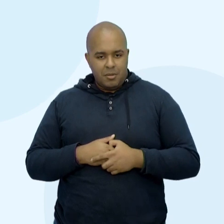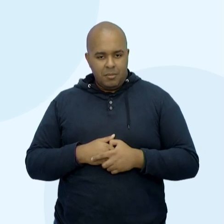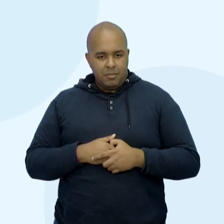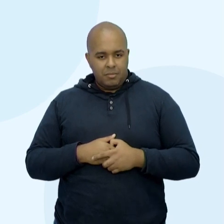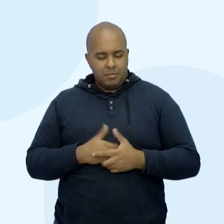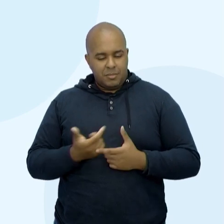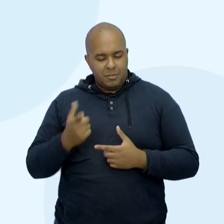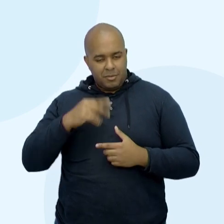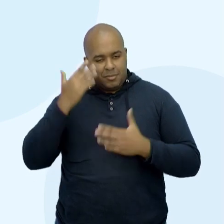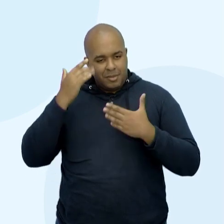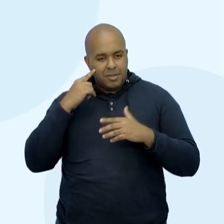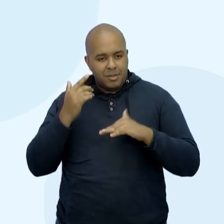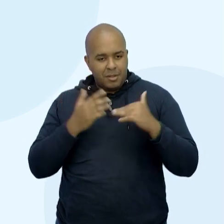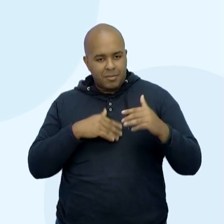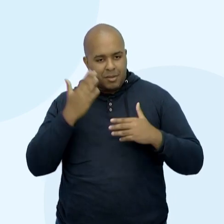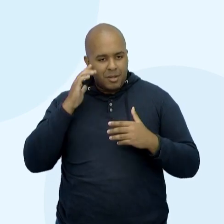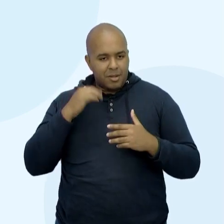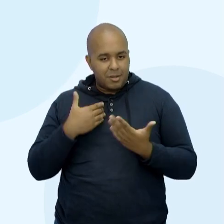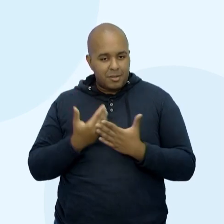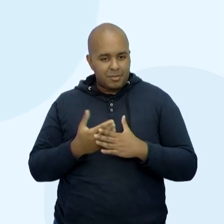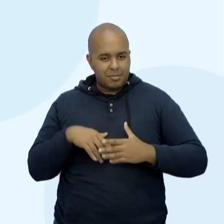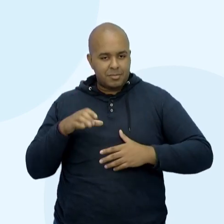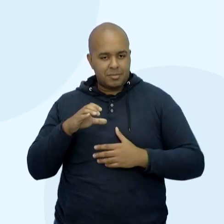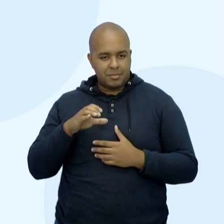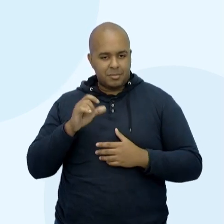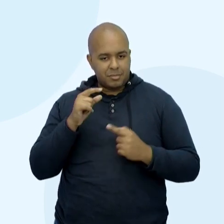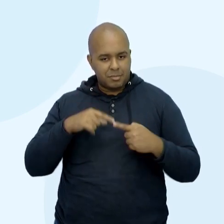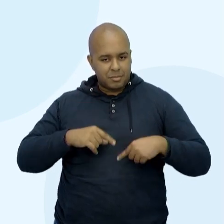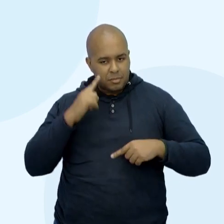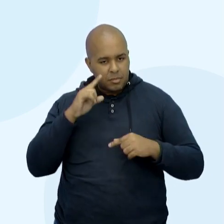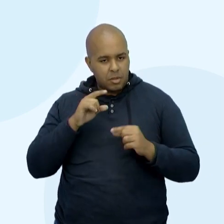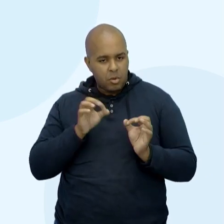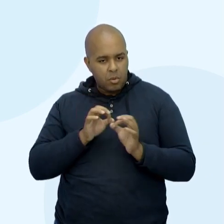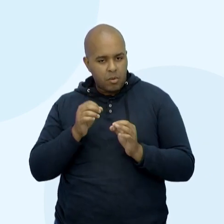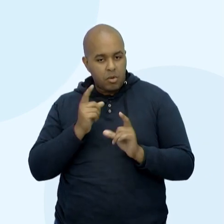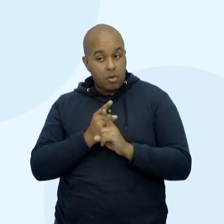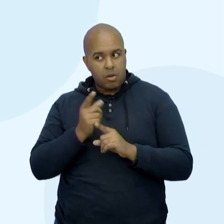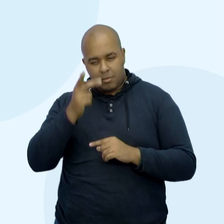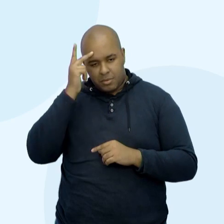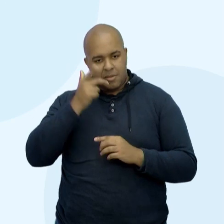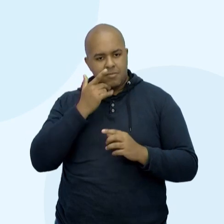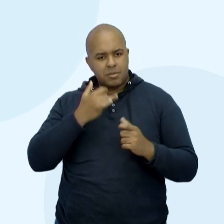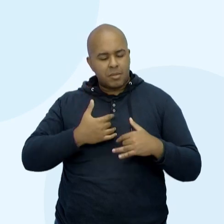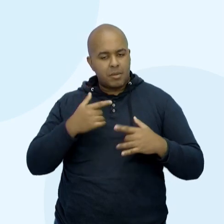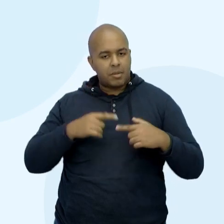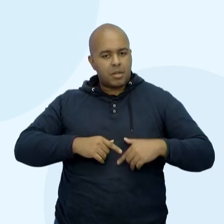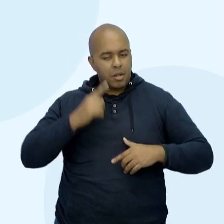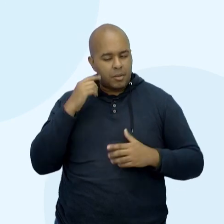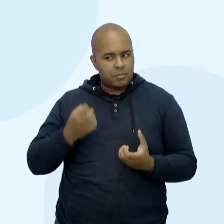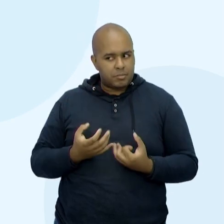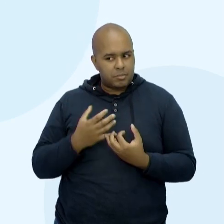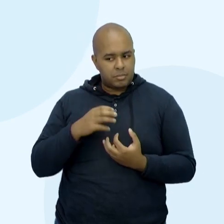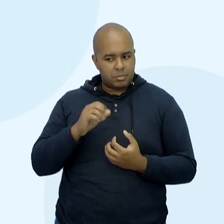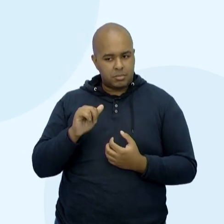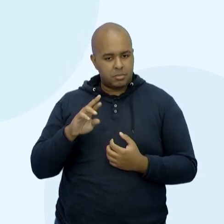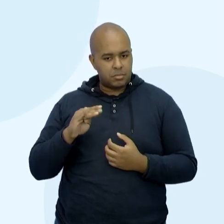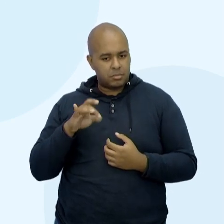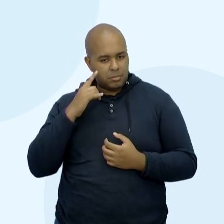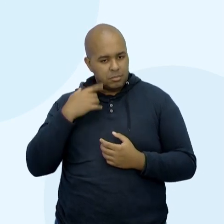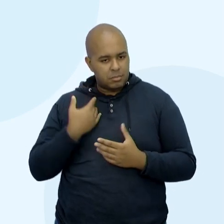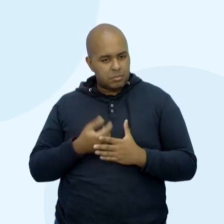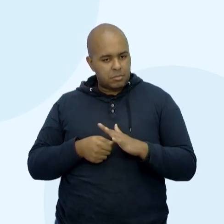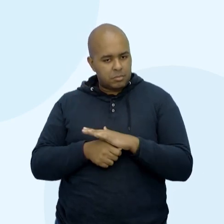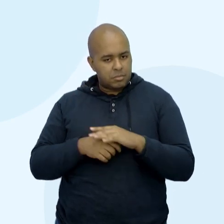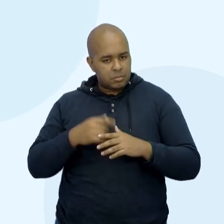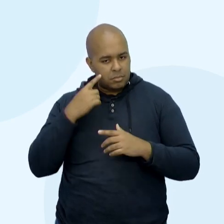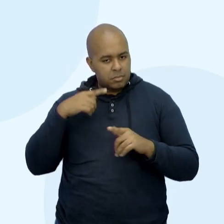Diligence. Obrigada. Mercado de créditos de carbono, né? Então, encontramos alguém aqui para falar para vocês sobre a emissão de carbono. E investimento no